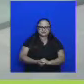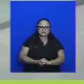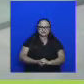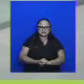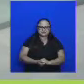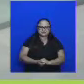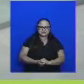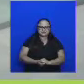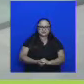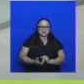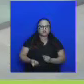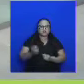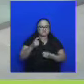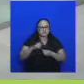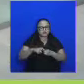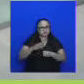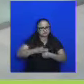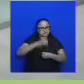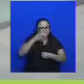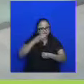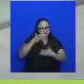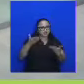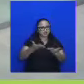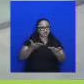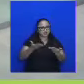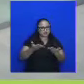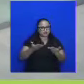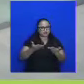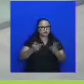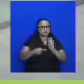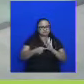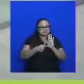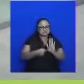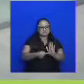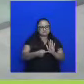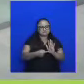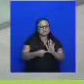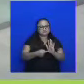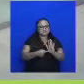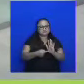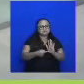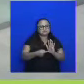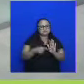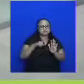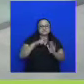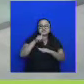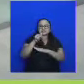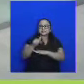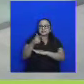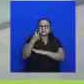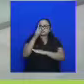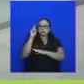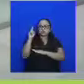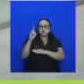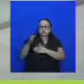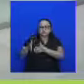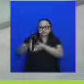A bola retorna para o nosso suporte. E agora a indicação da coluna 7, a última coluna do Super